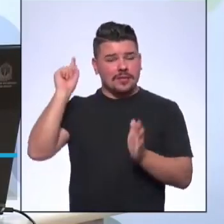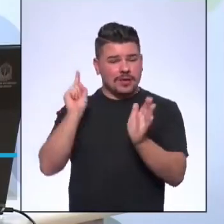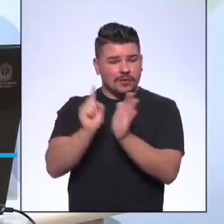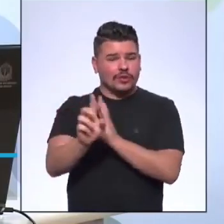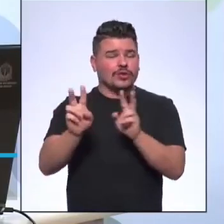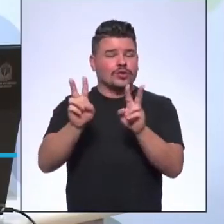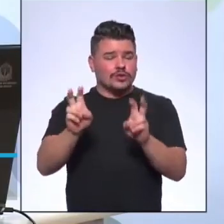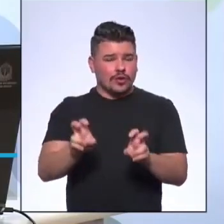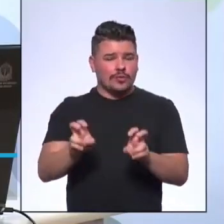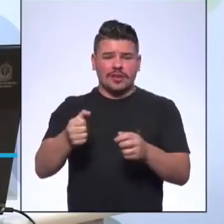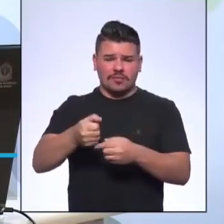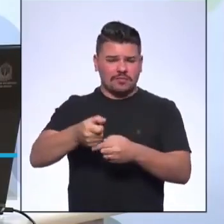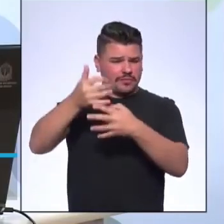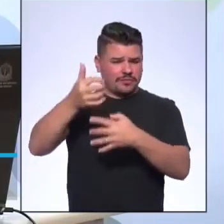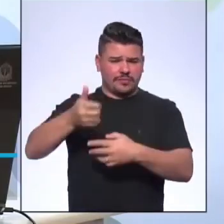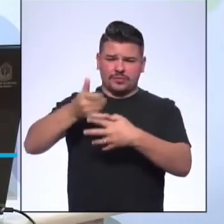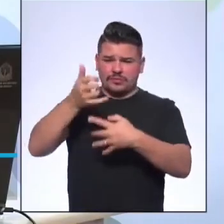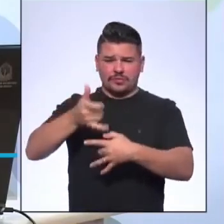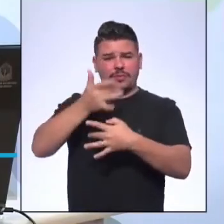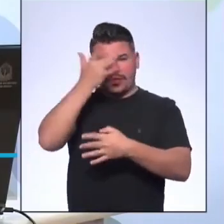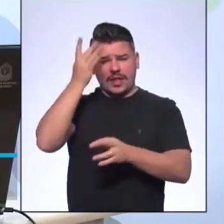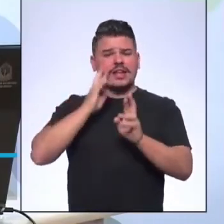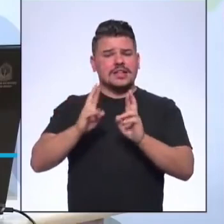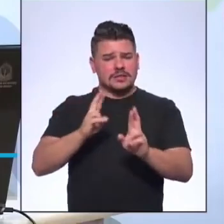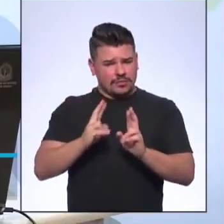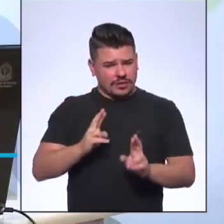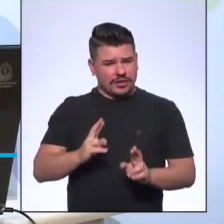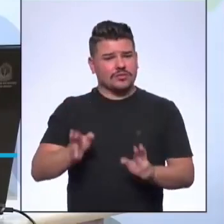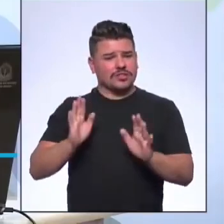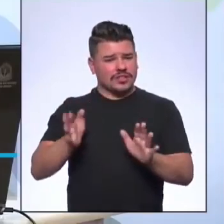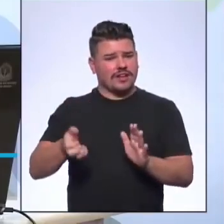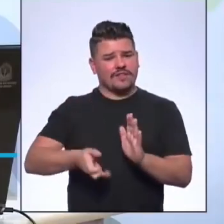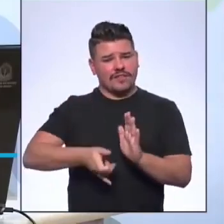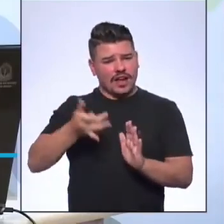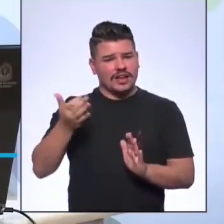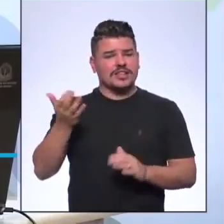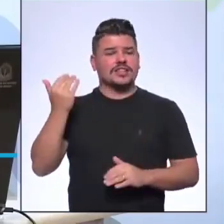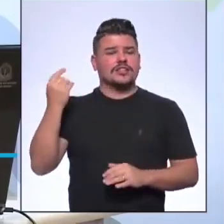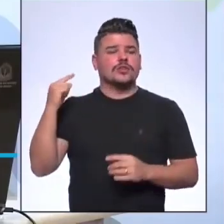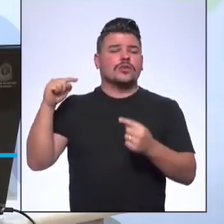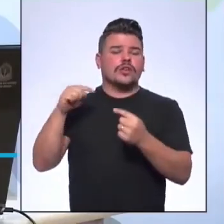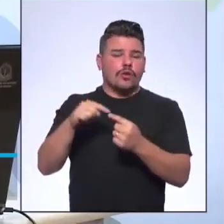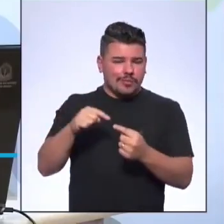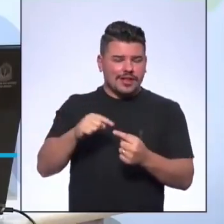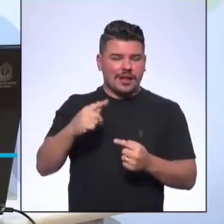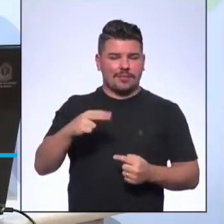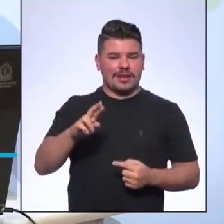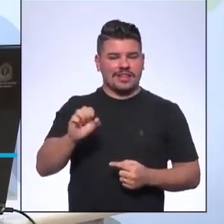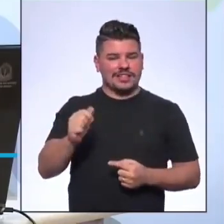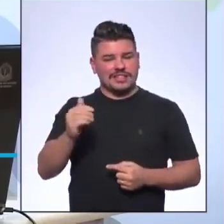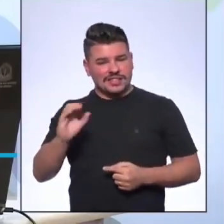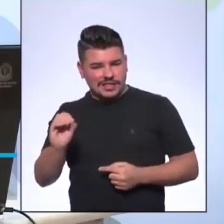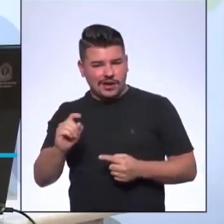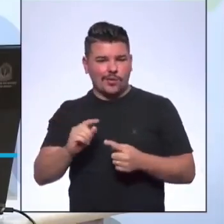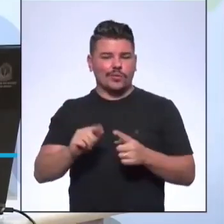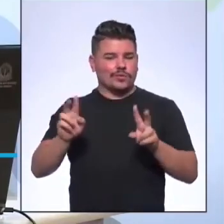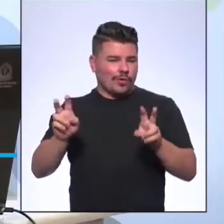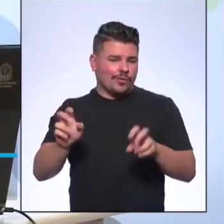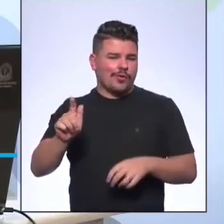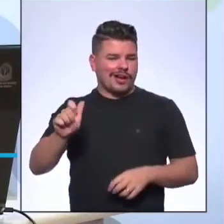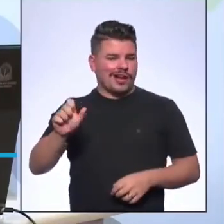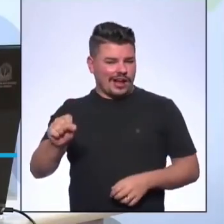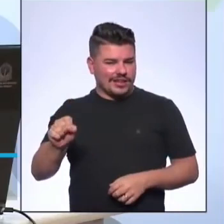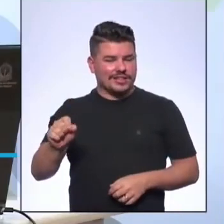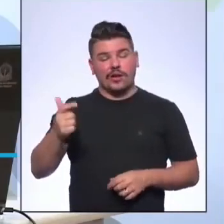qual era a relação, já subiu várias respostas aqui. Tem gente comentando aqui que o que tinha a ver era a pressão do gás. Tem